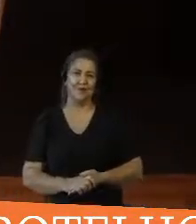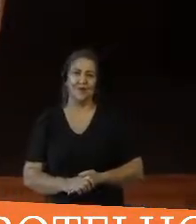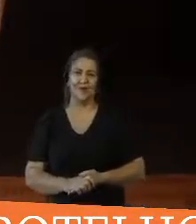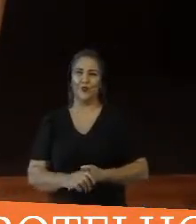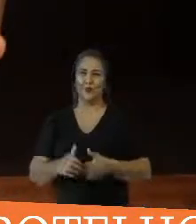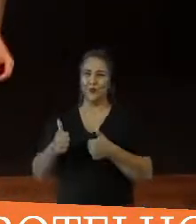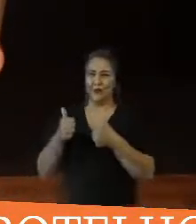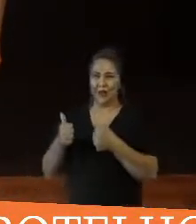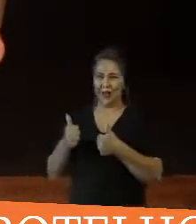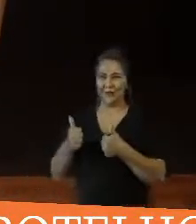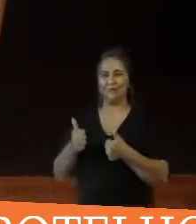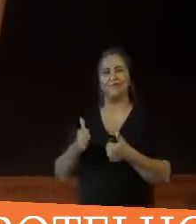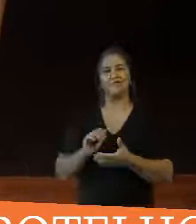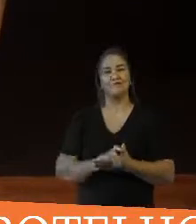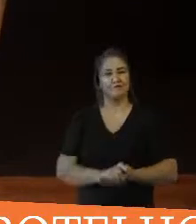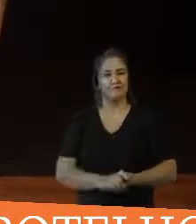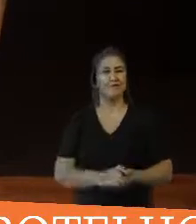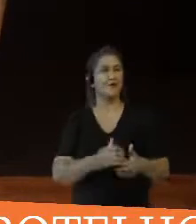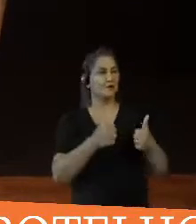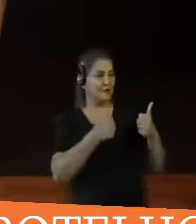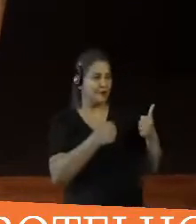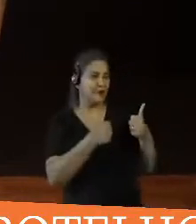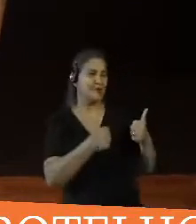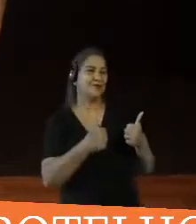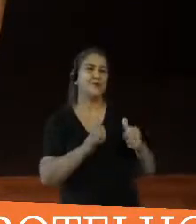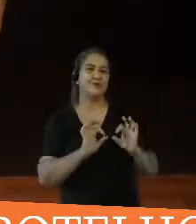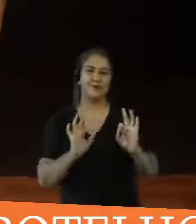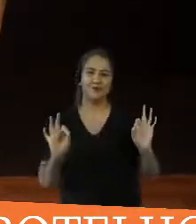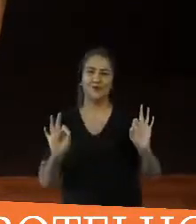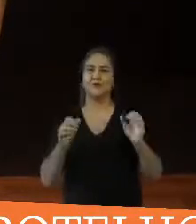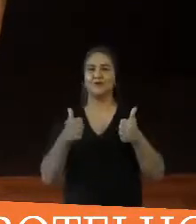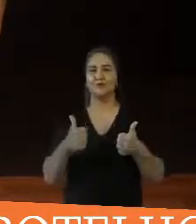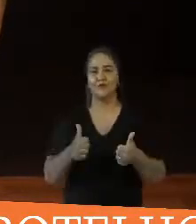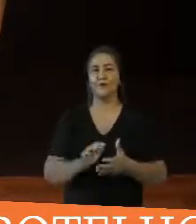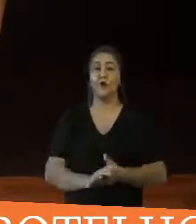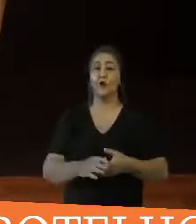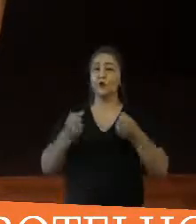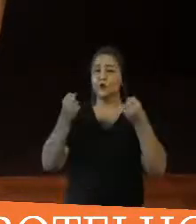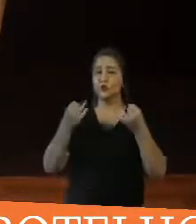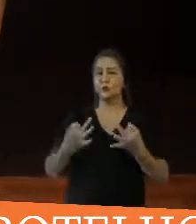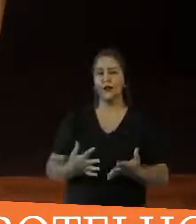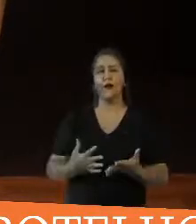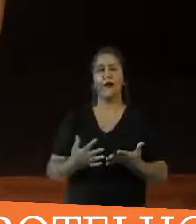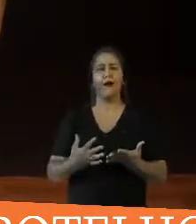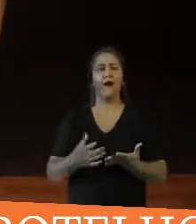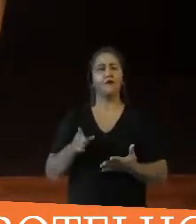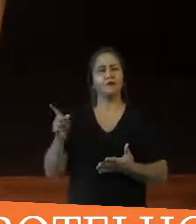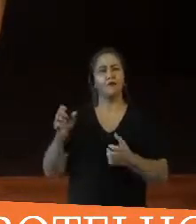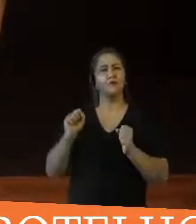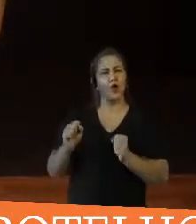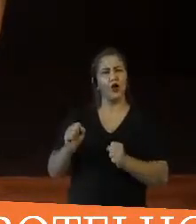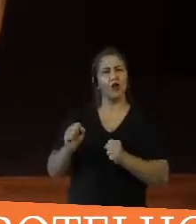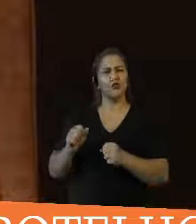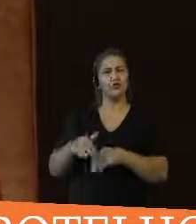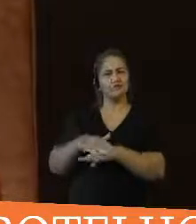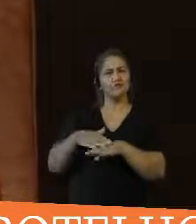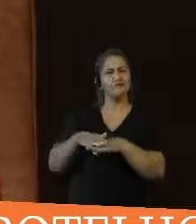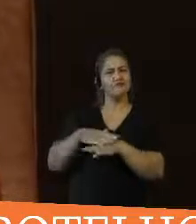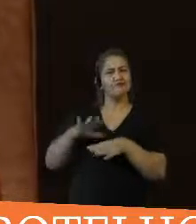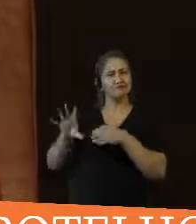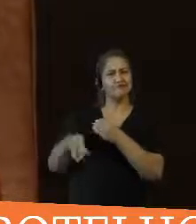Tudo bem, Edmar? Tudo ótimo. Então, eu vou falar um pouquinho, e aí depois você dá sequência, certo? Tá